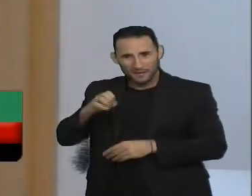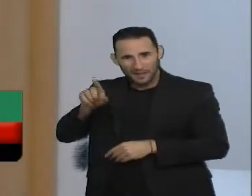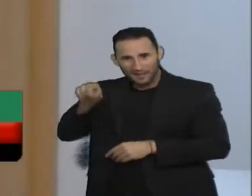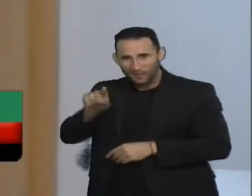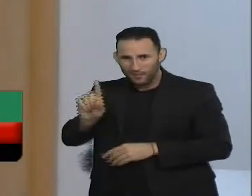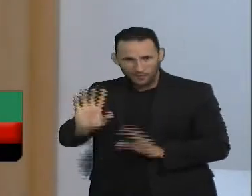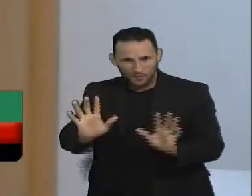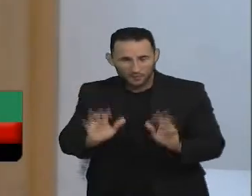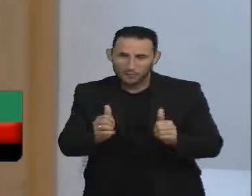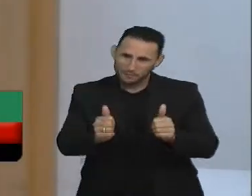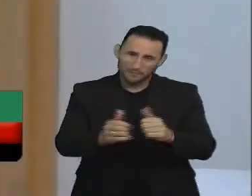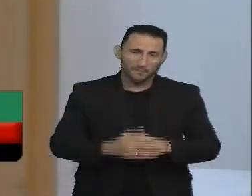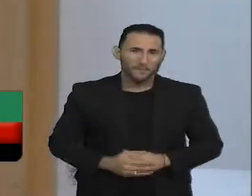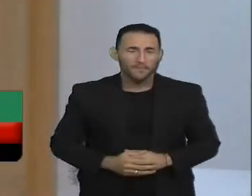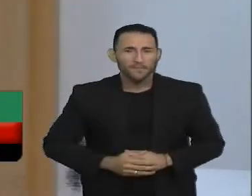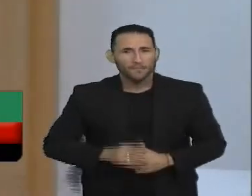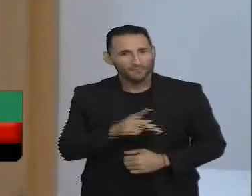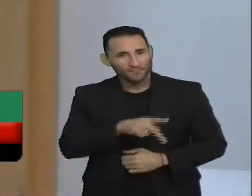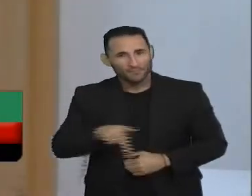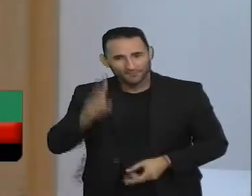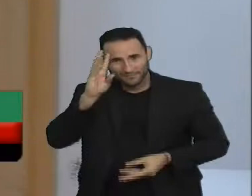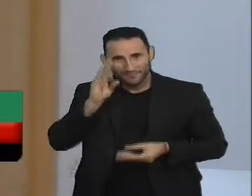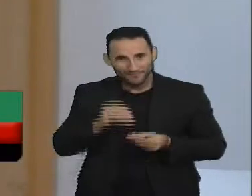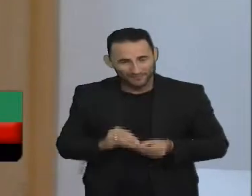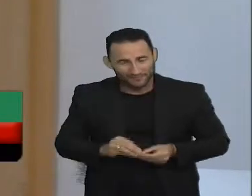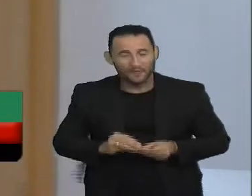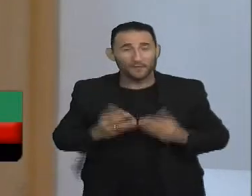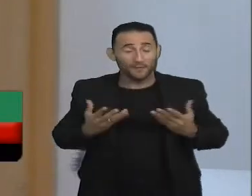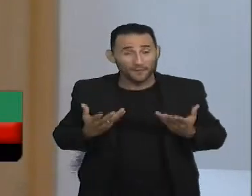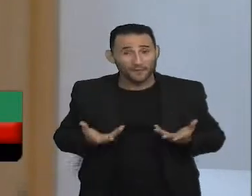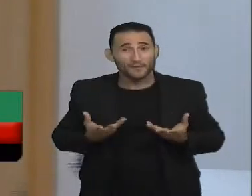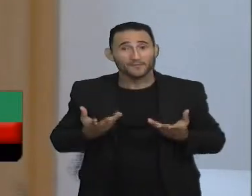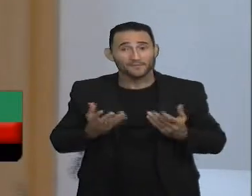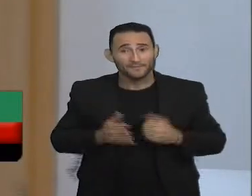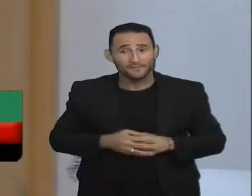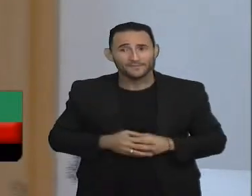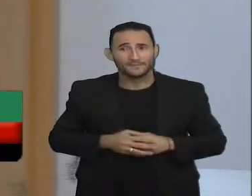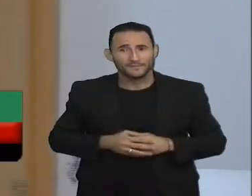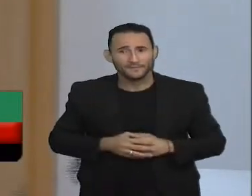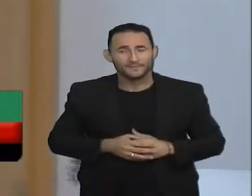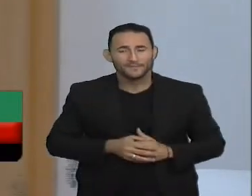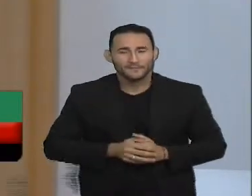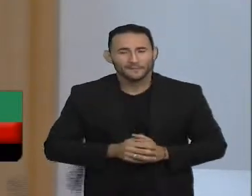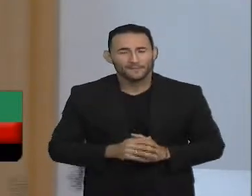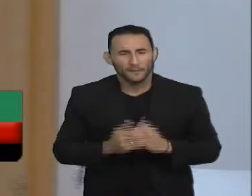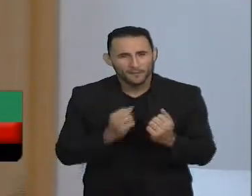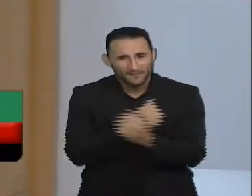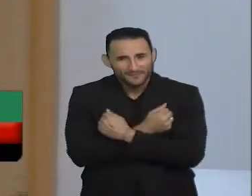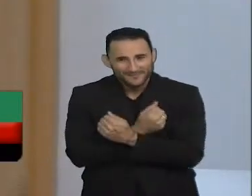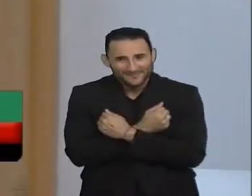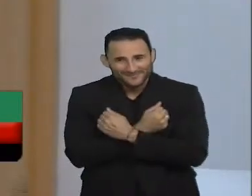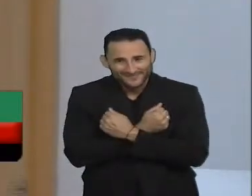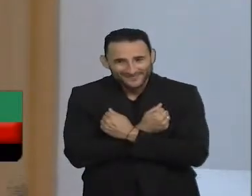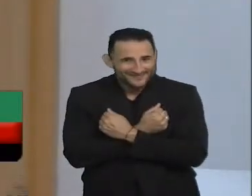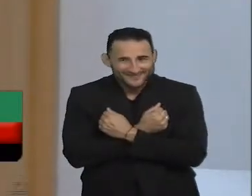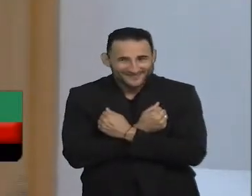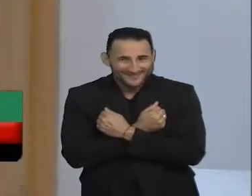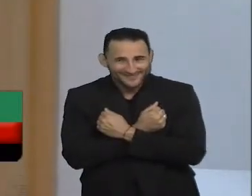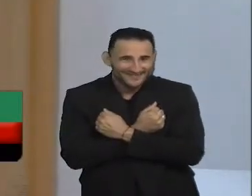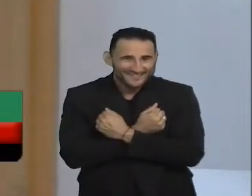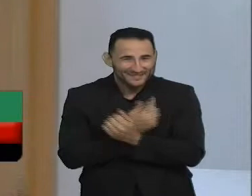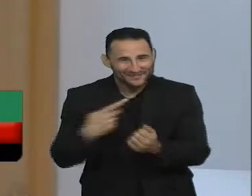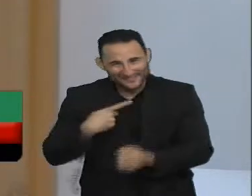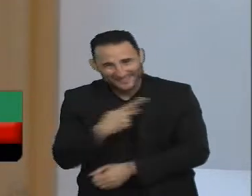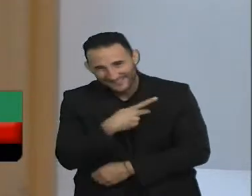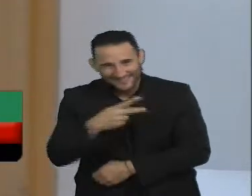Não. Senhor presidente, era só isso mesmo. E eu queria deixar um forte abraço à nossa sempre